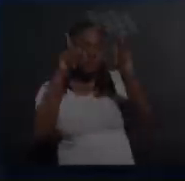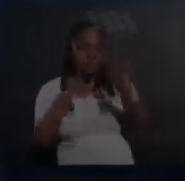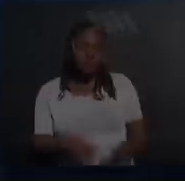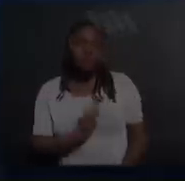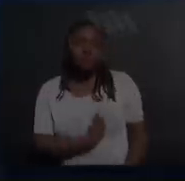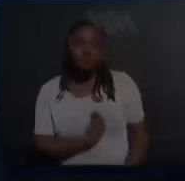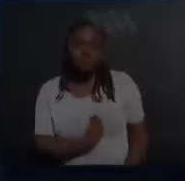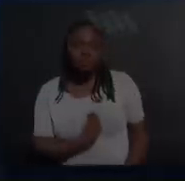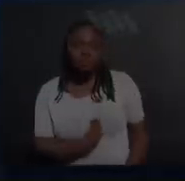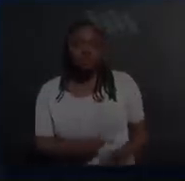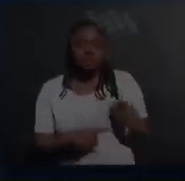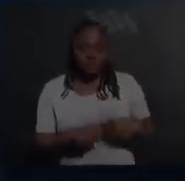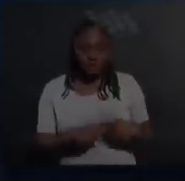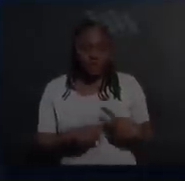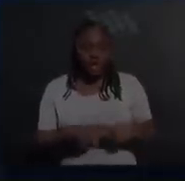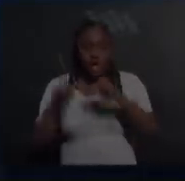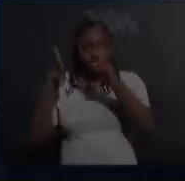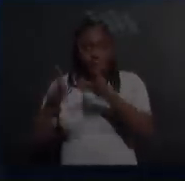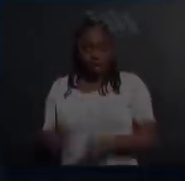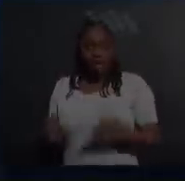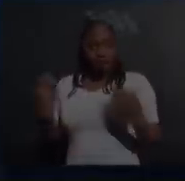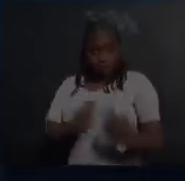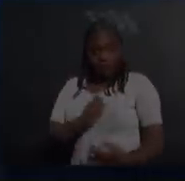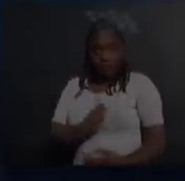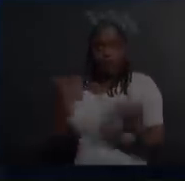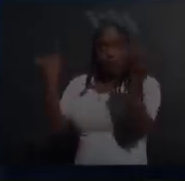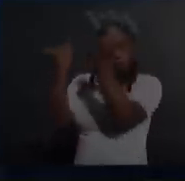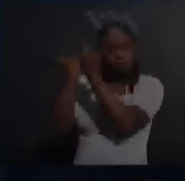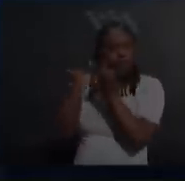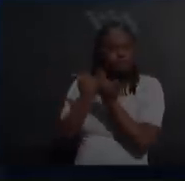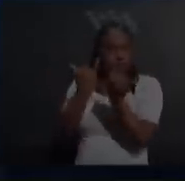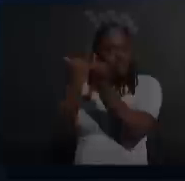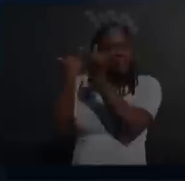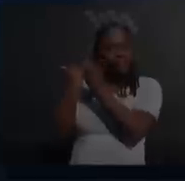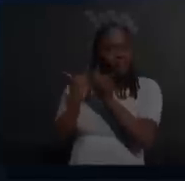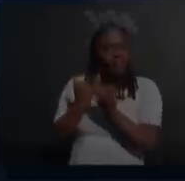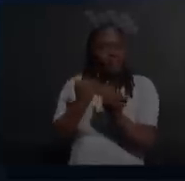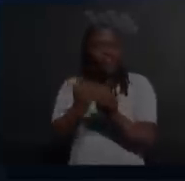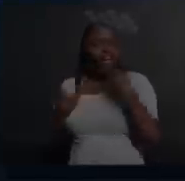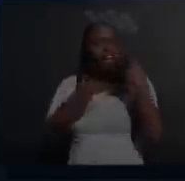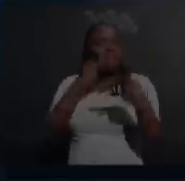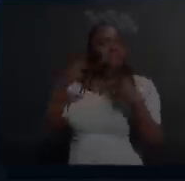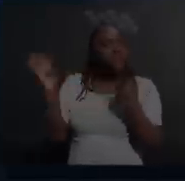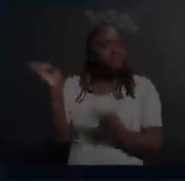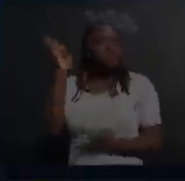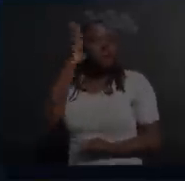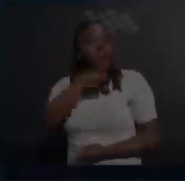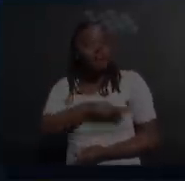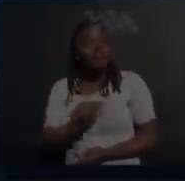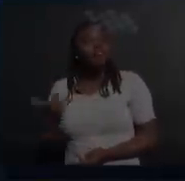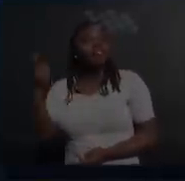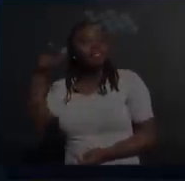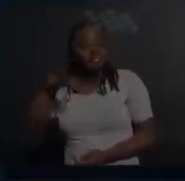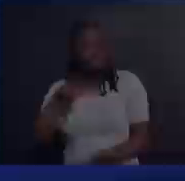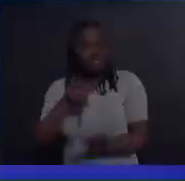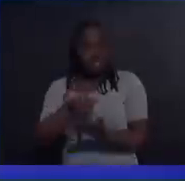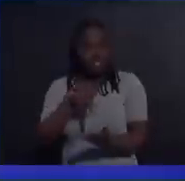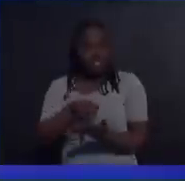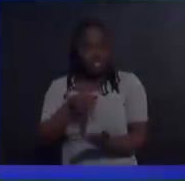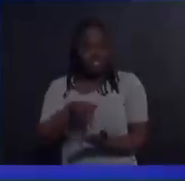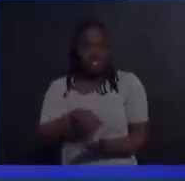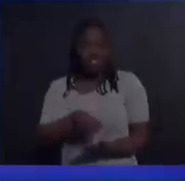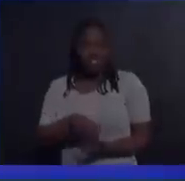viva? Porque é gente viva que faz fofoca, é gente viva que fala mal do outro, não é verdade?